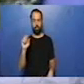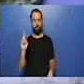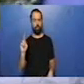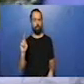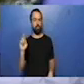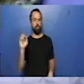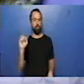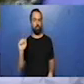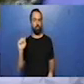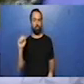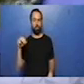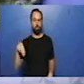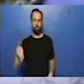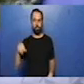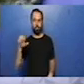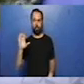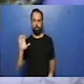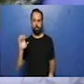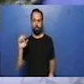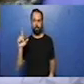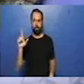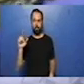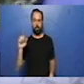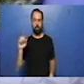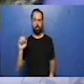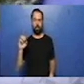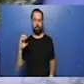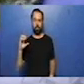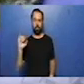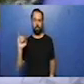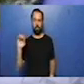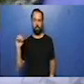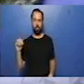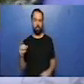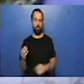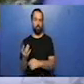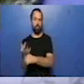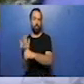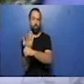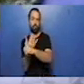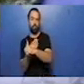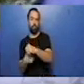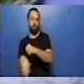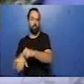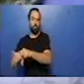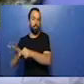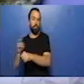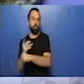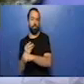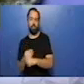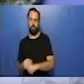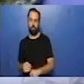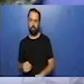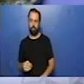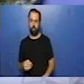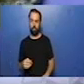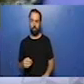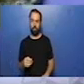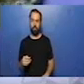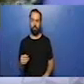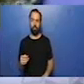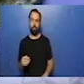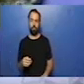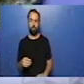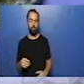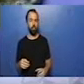esses cílios geralmente são pequenos e numerosos. Bom, o paramécio, como eu disse, uma célula que tem uma região